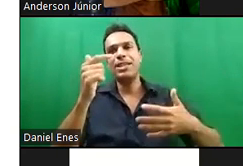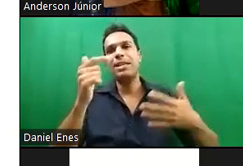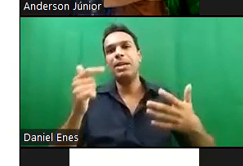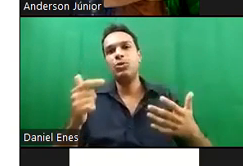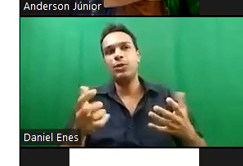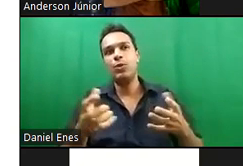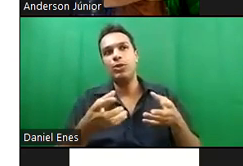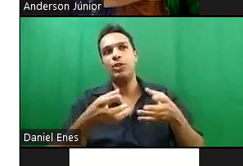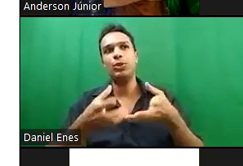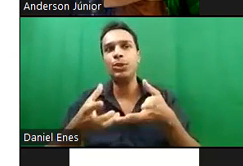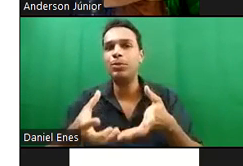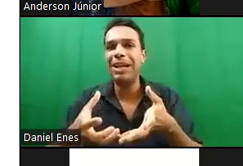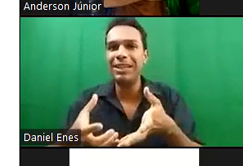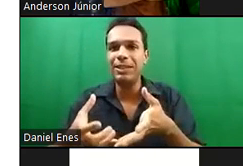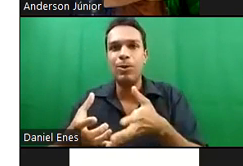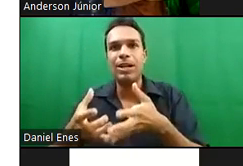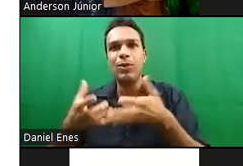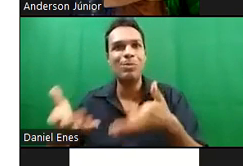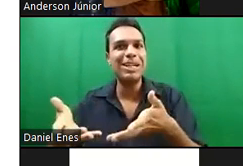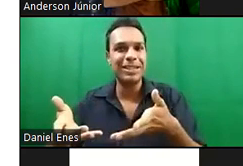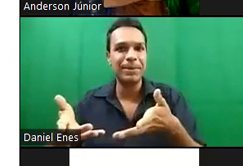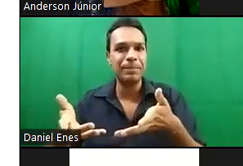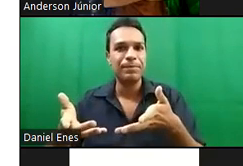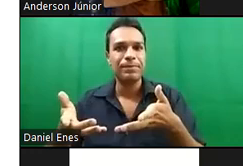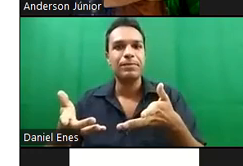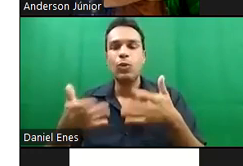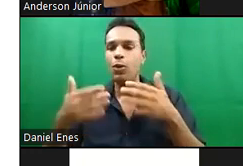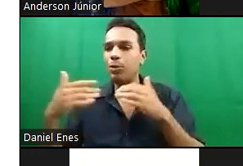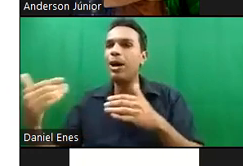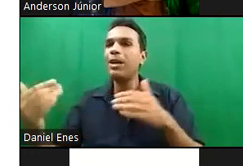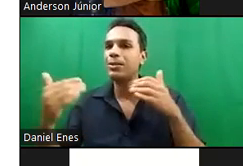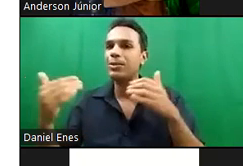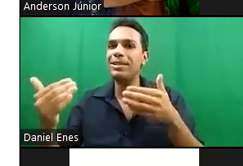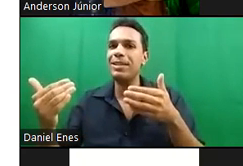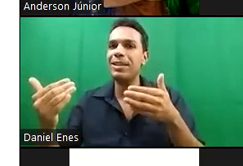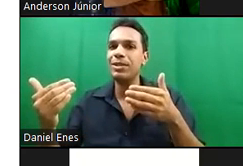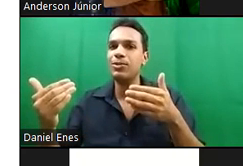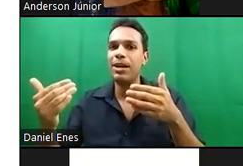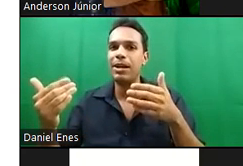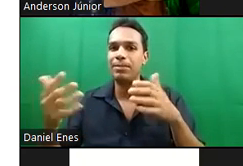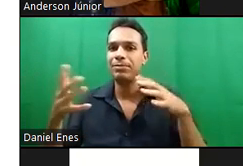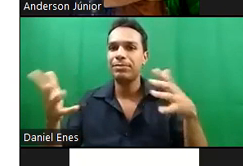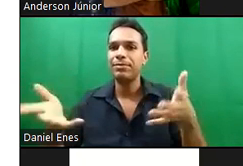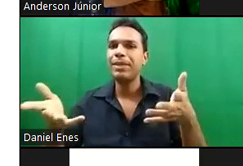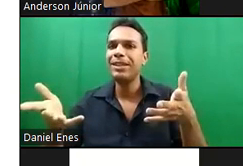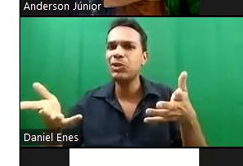que os elementos que constituem uma língua humana, como nós conhecemos na